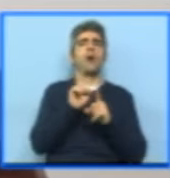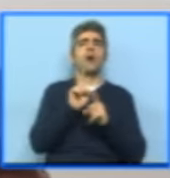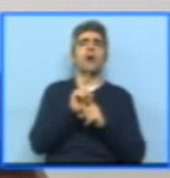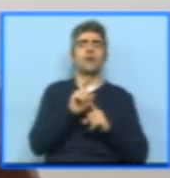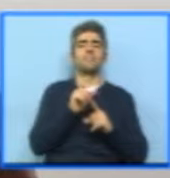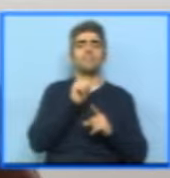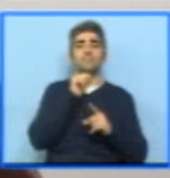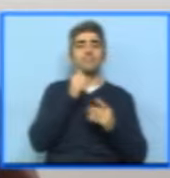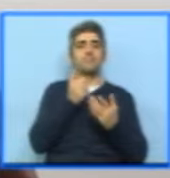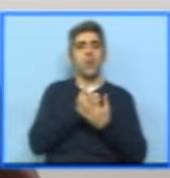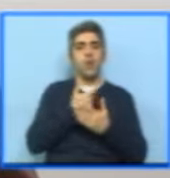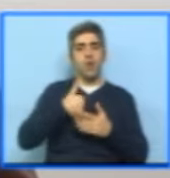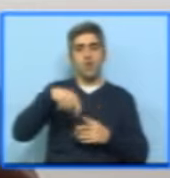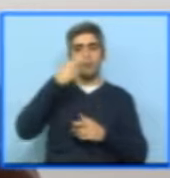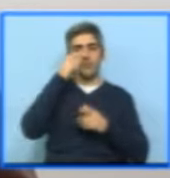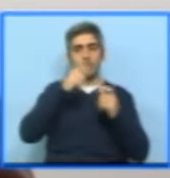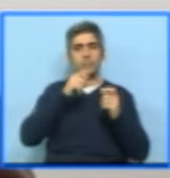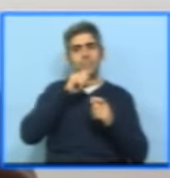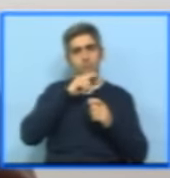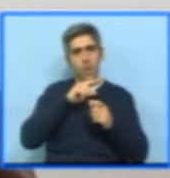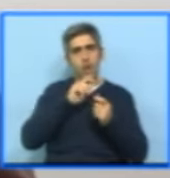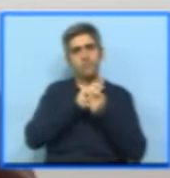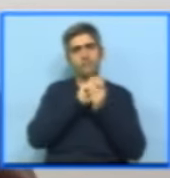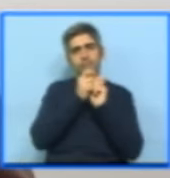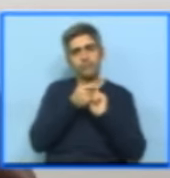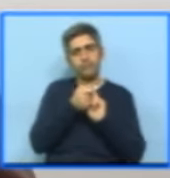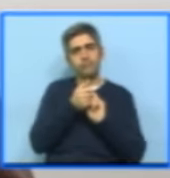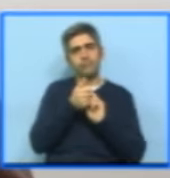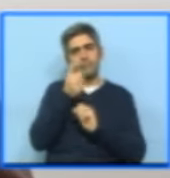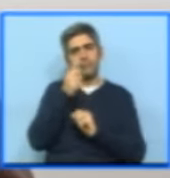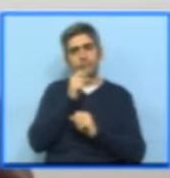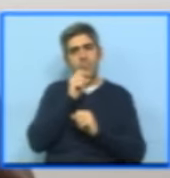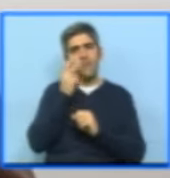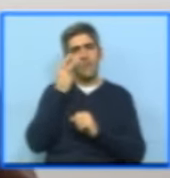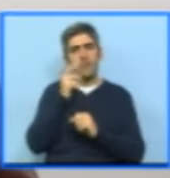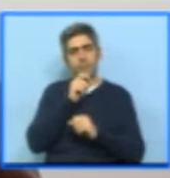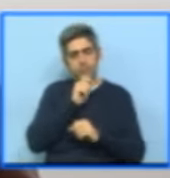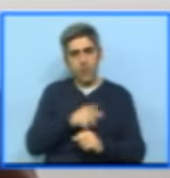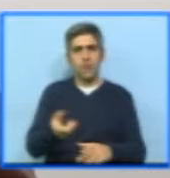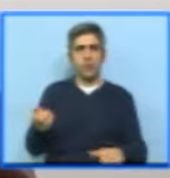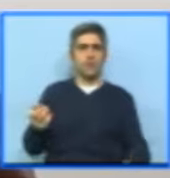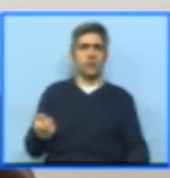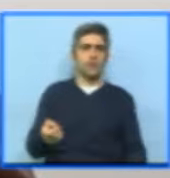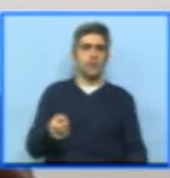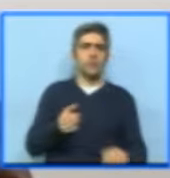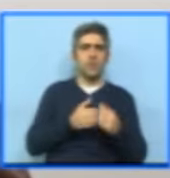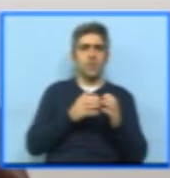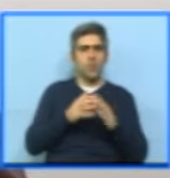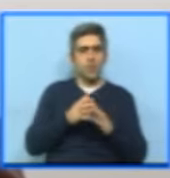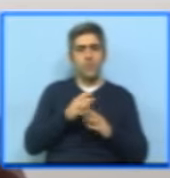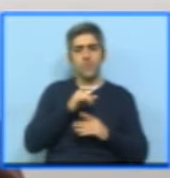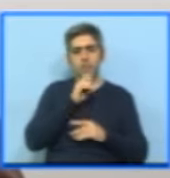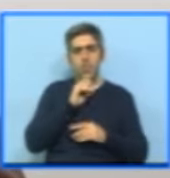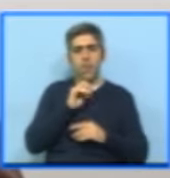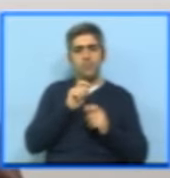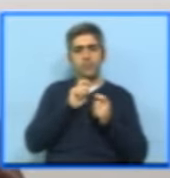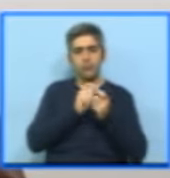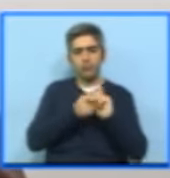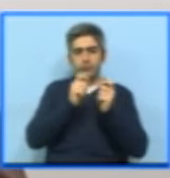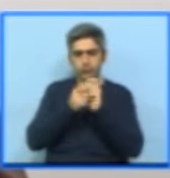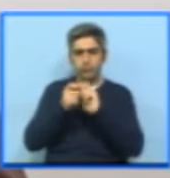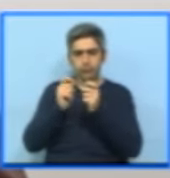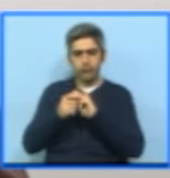as mortes da nossa existência podem ser transfiguradas, transformadas em vida. E tudo é passível de transformação,